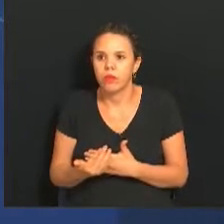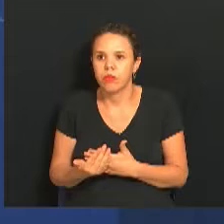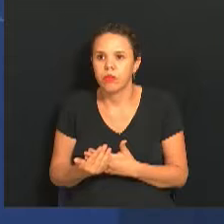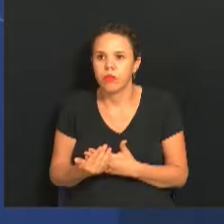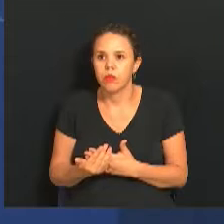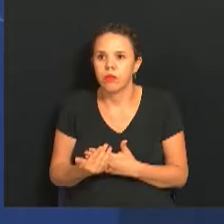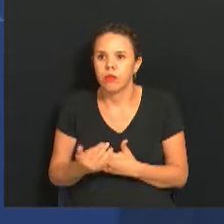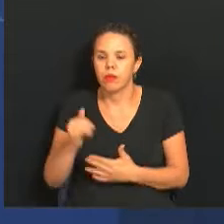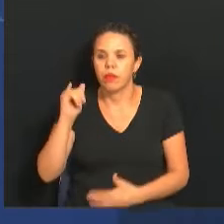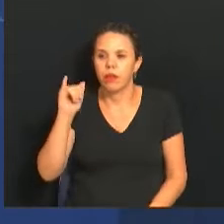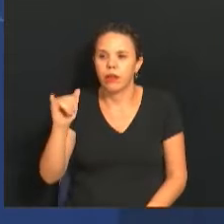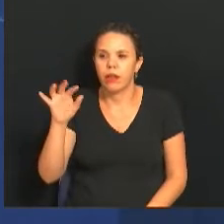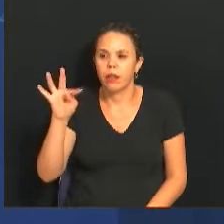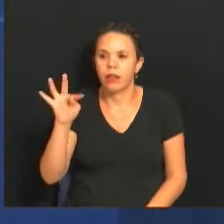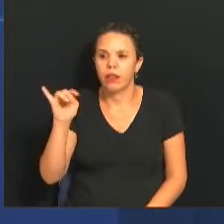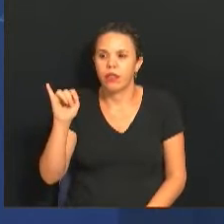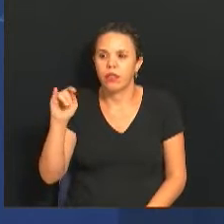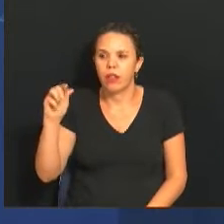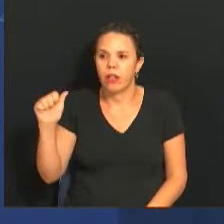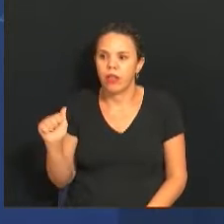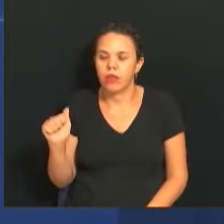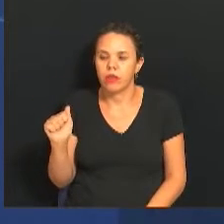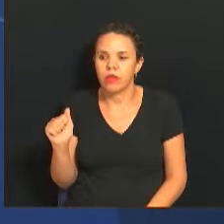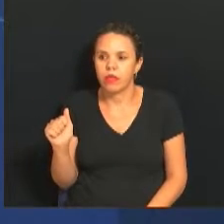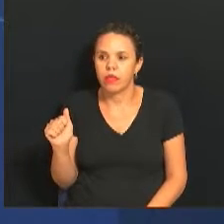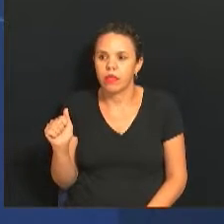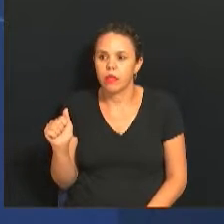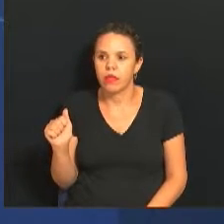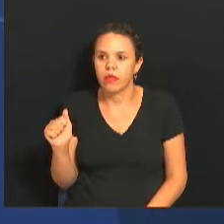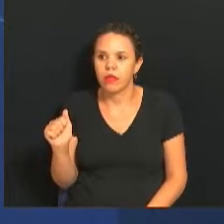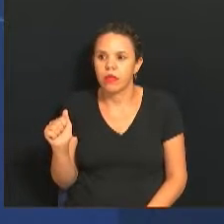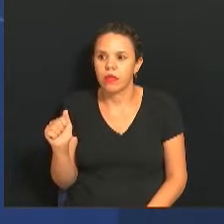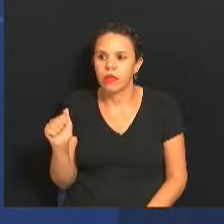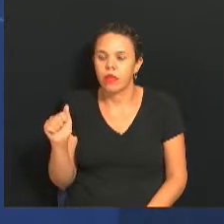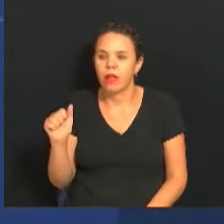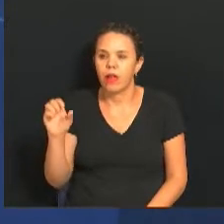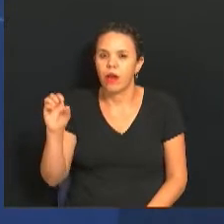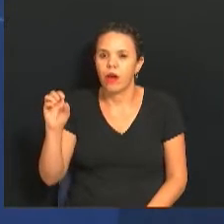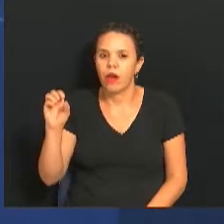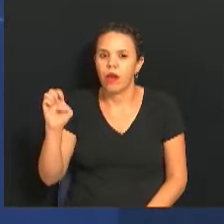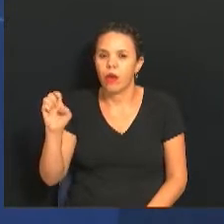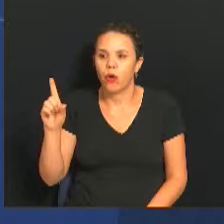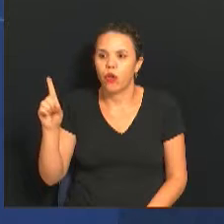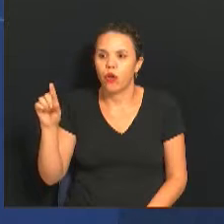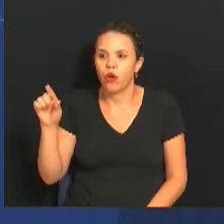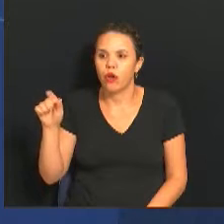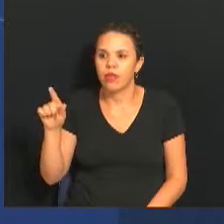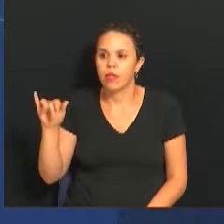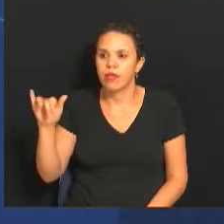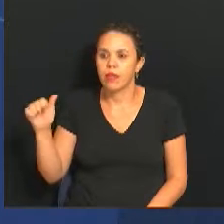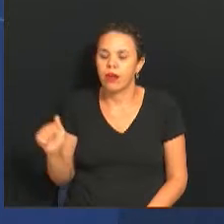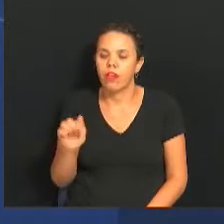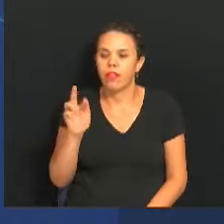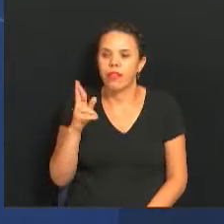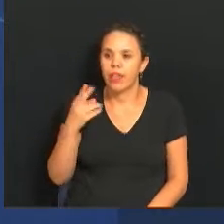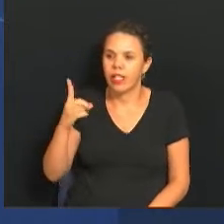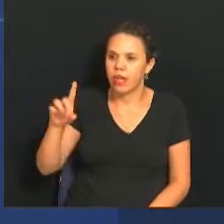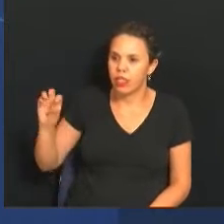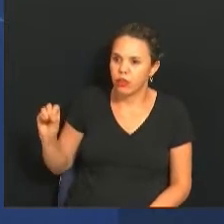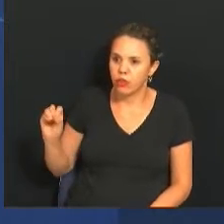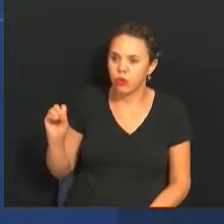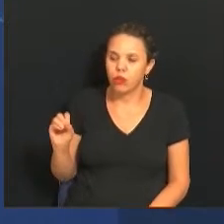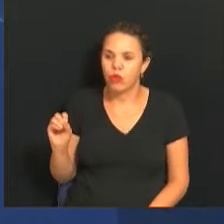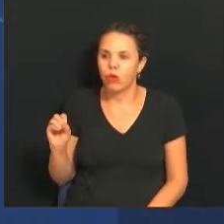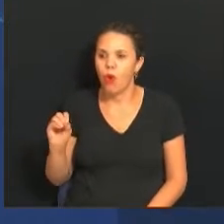Jardim Itatiaia, Núcleo Residencial Santa Eudóxia, Jardim São Fernando, Jardim